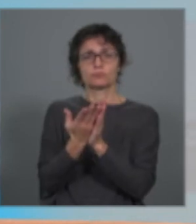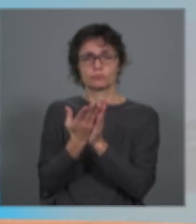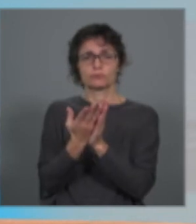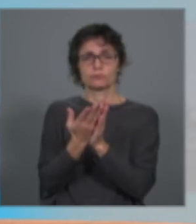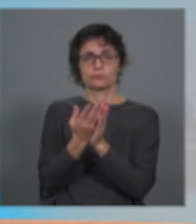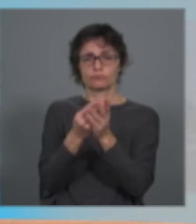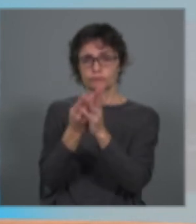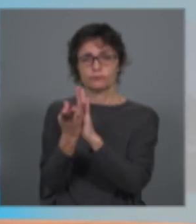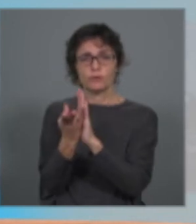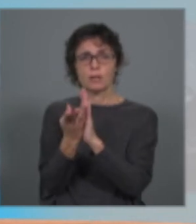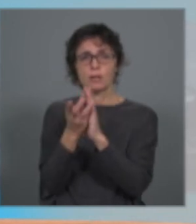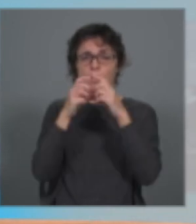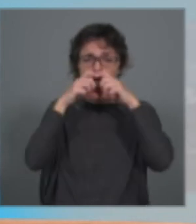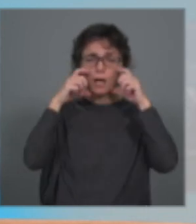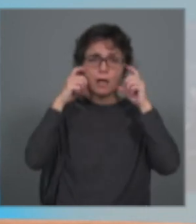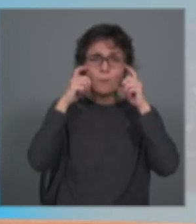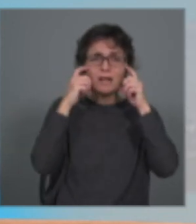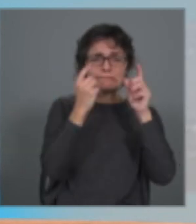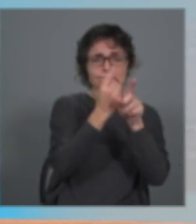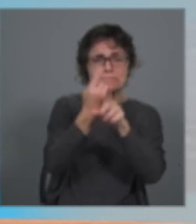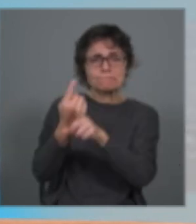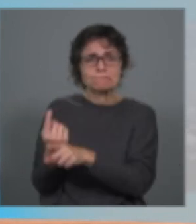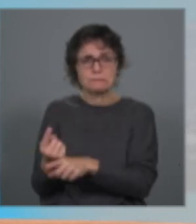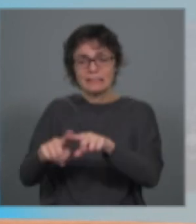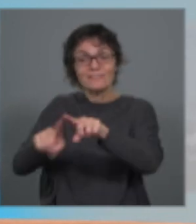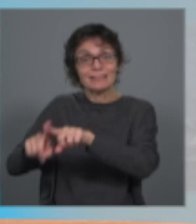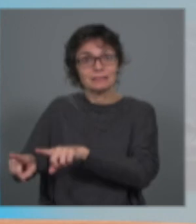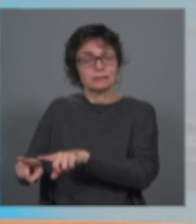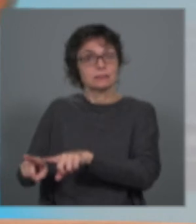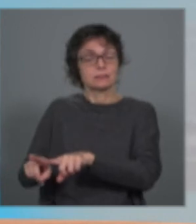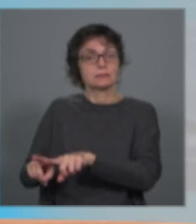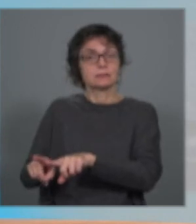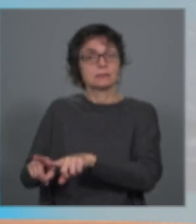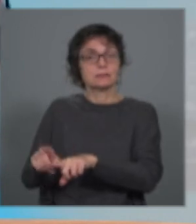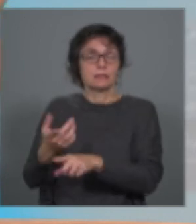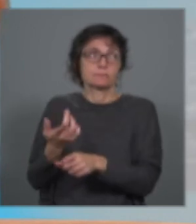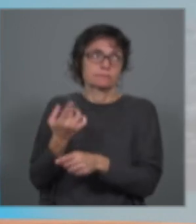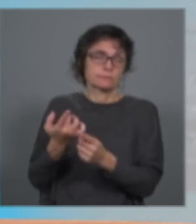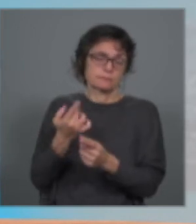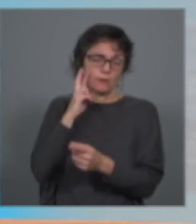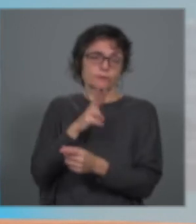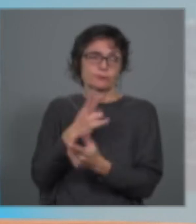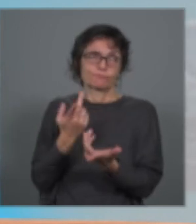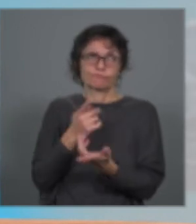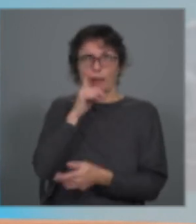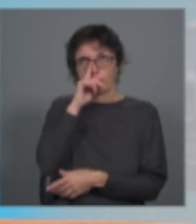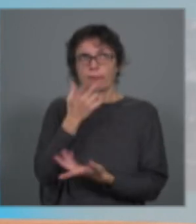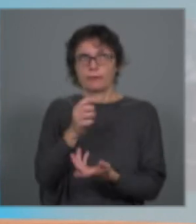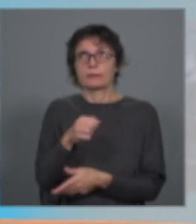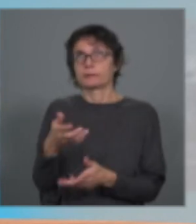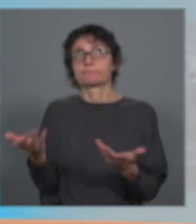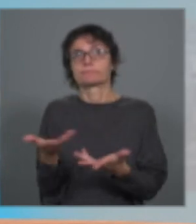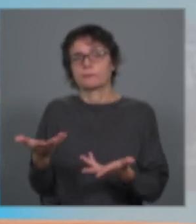é evidente, a não ser que seja tudo mentira, mas então é tudo mentira, o que eu estou a dizer é mentira, enfim, este programa é uma mentira e é tudo mentira.